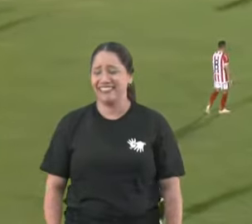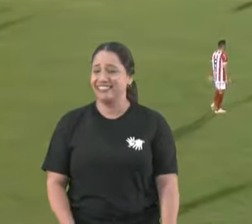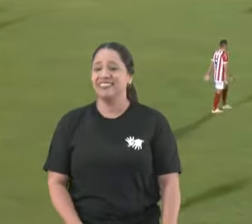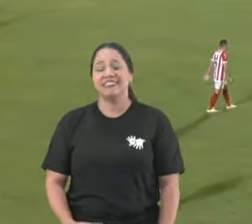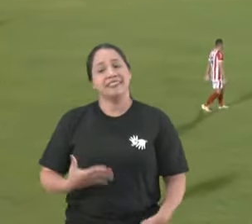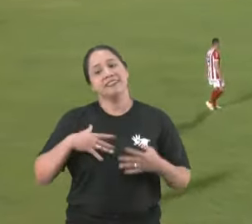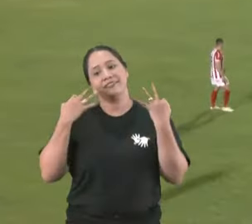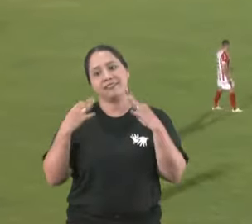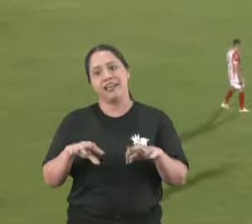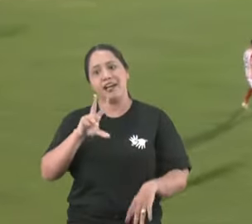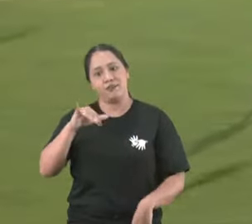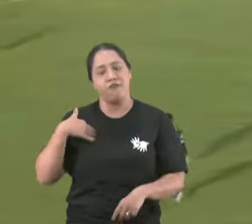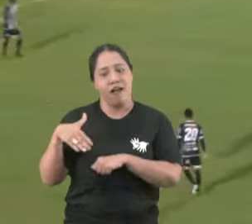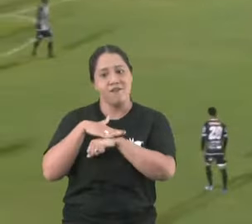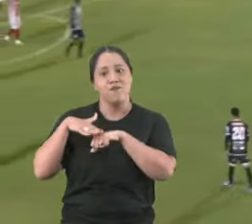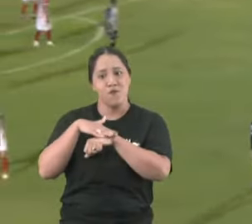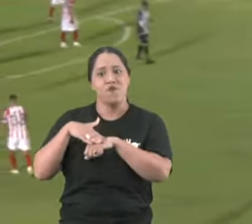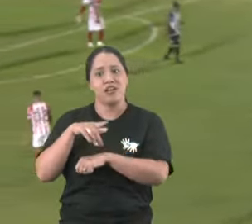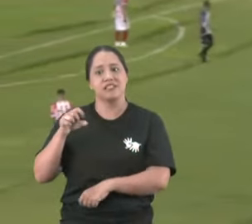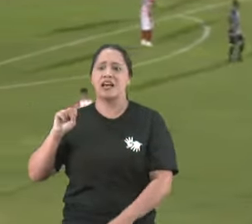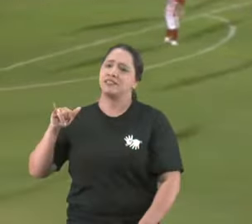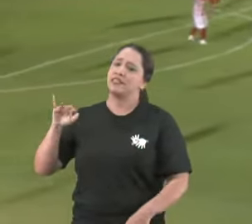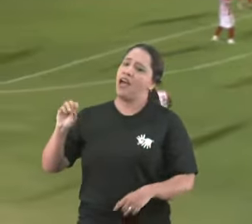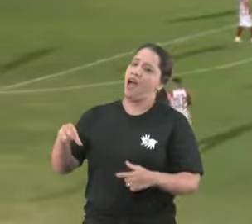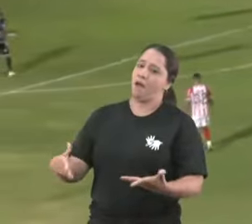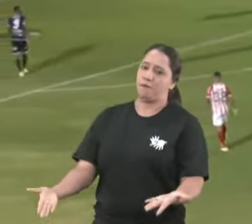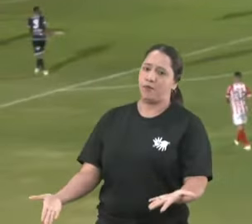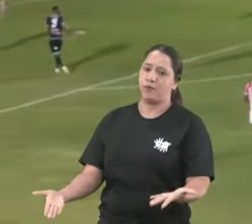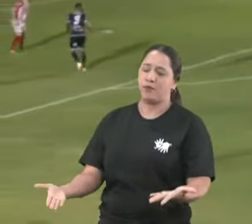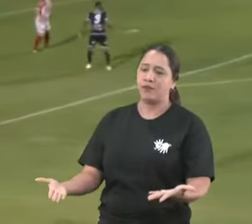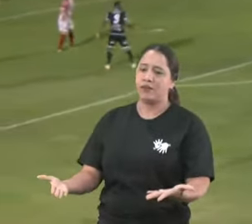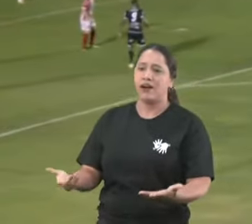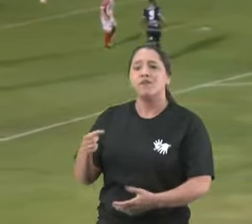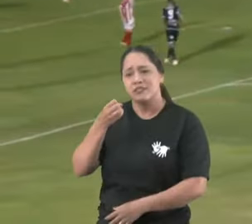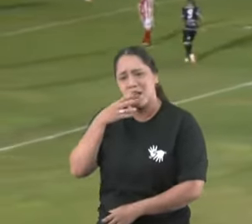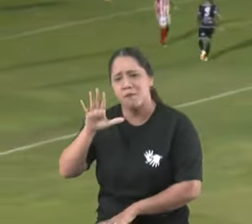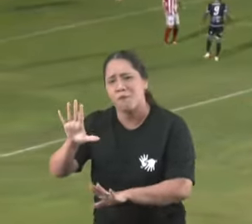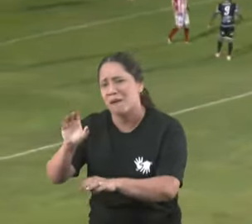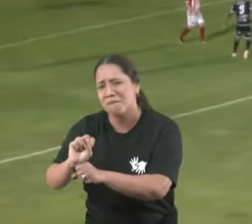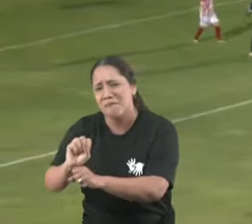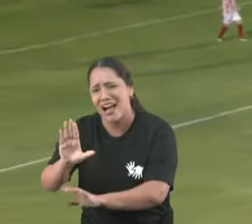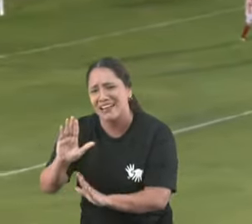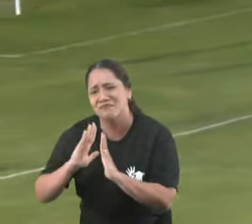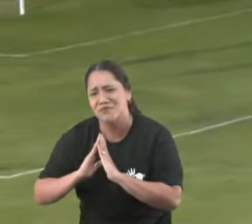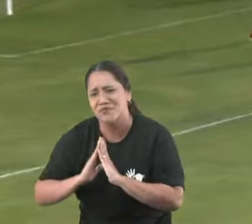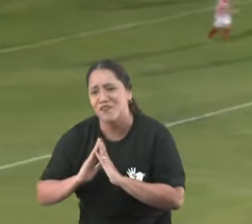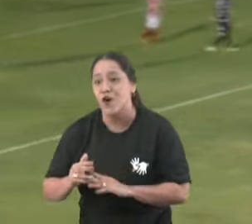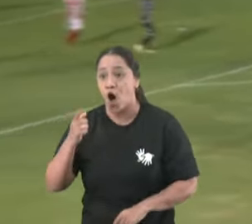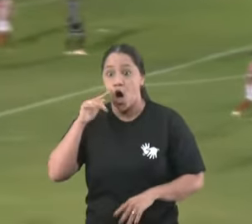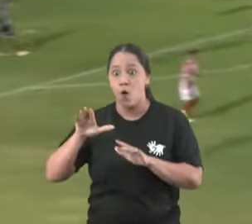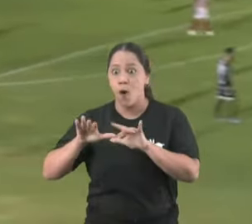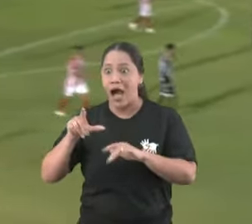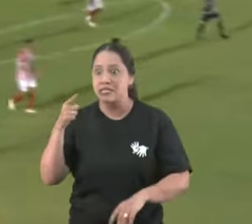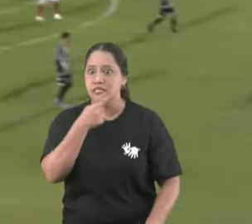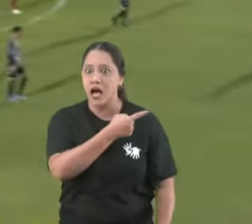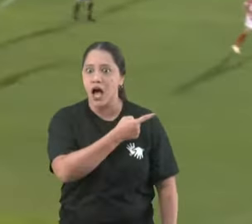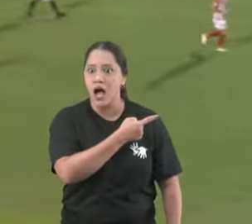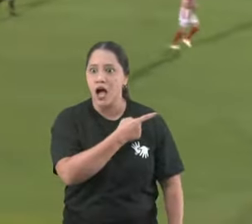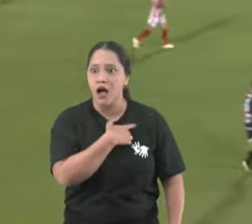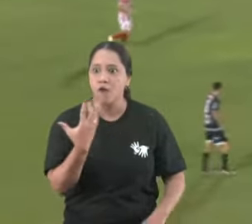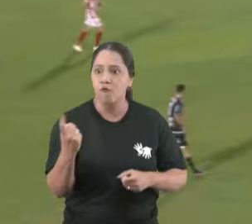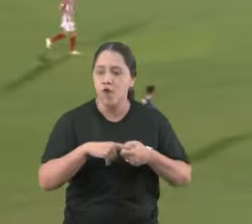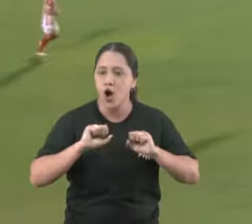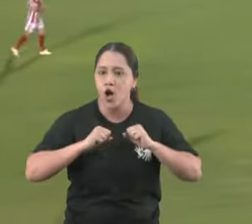Com certeza vai dar uma conversada com o Simon. Tipo, Simon, tu é bonzinho, mas faço mais não, né? Olha o Asa chegando. Recuperação